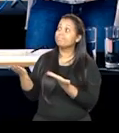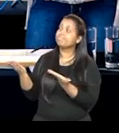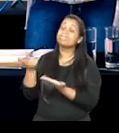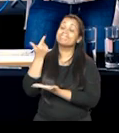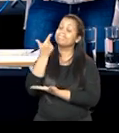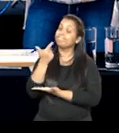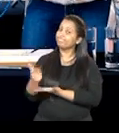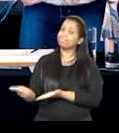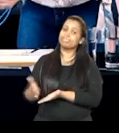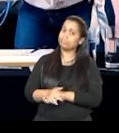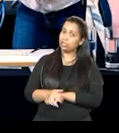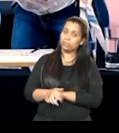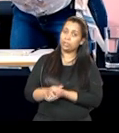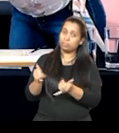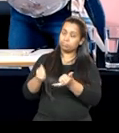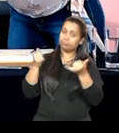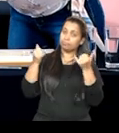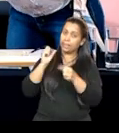Também um isolante.